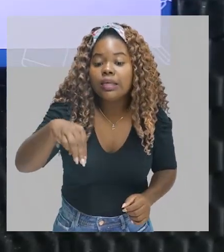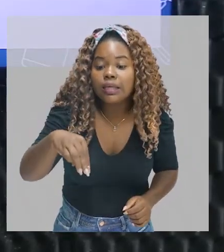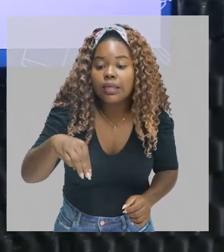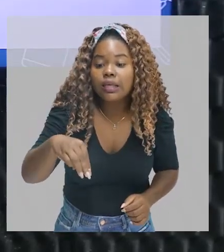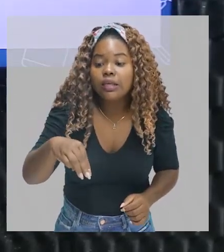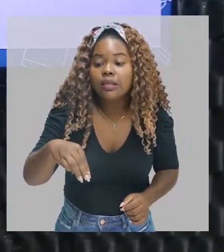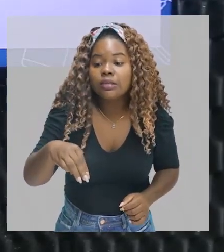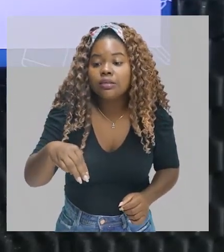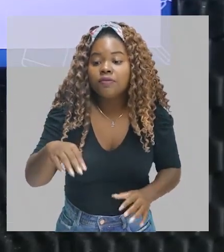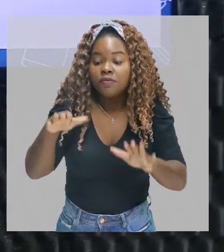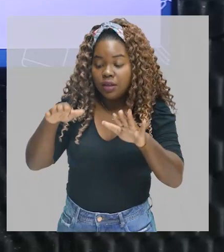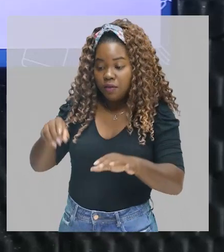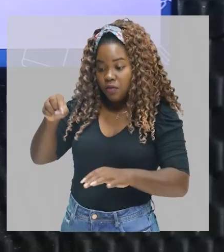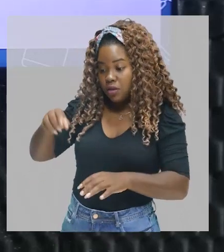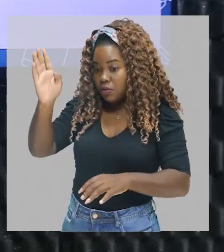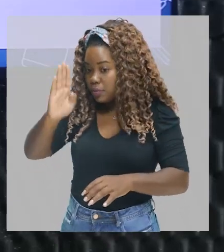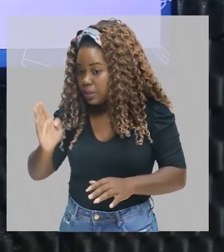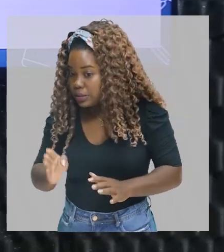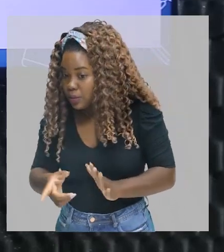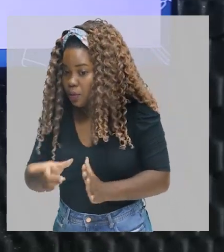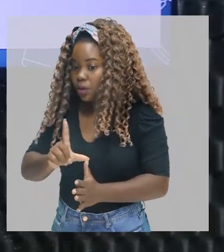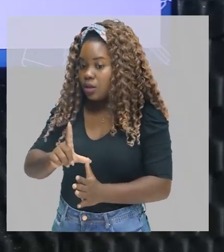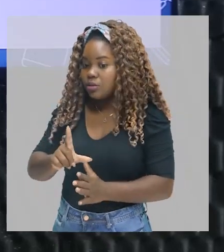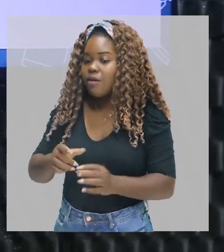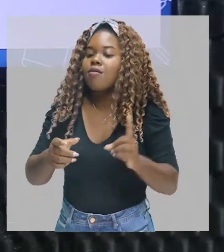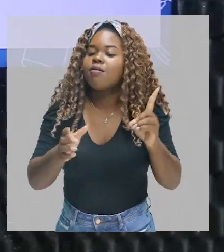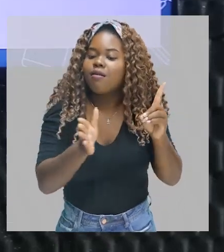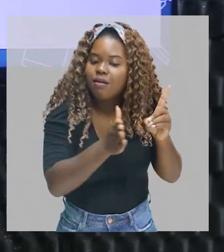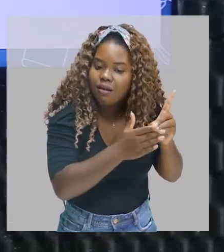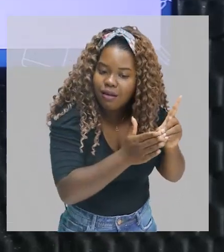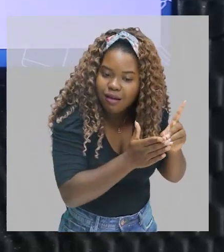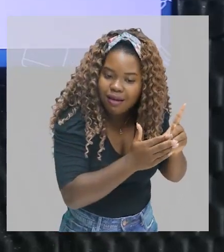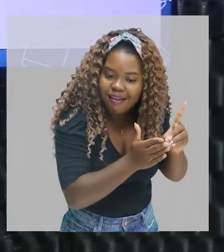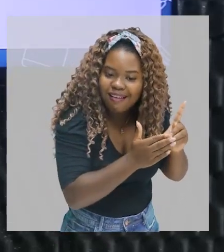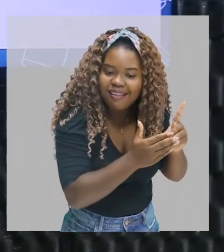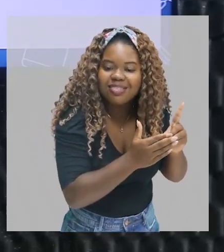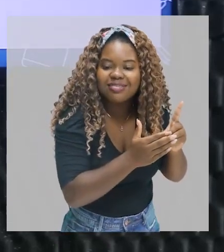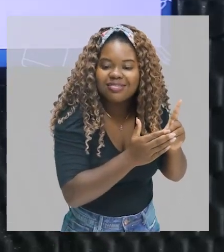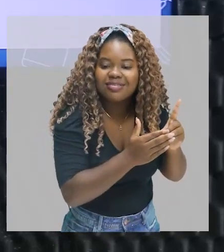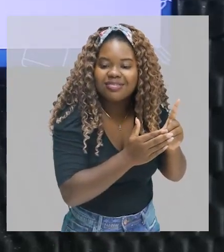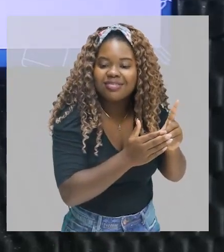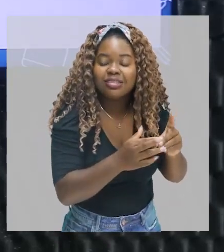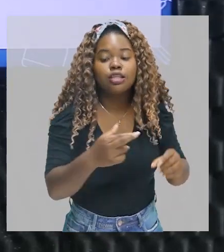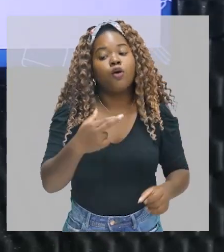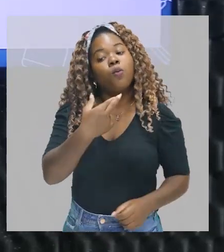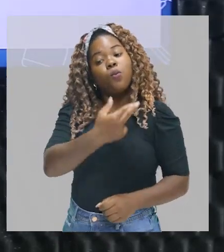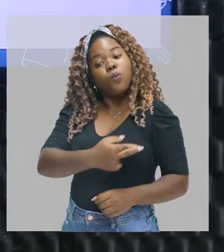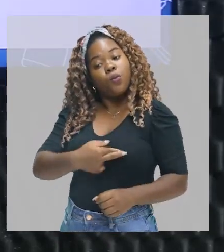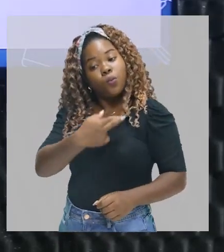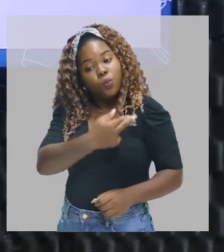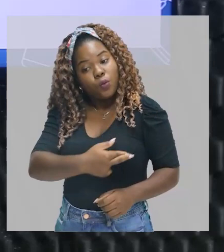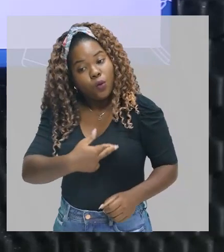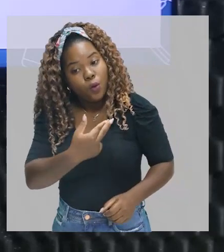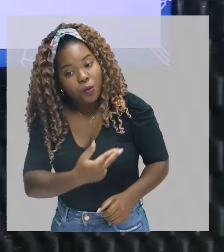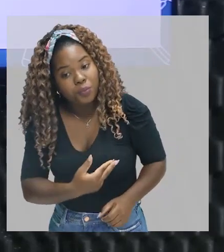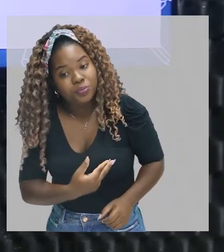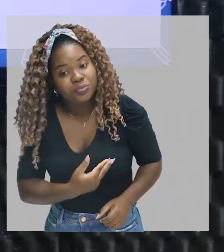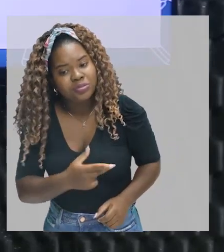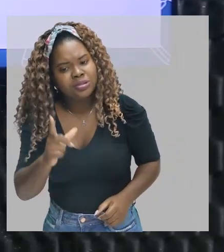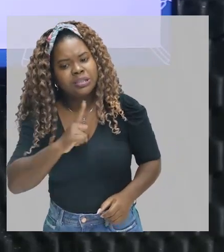índios. Então, o romantismo, essencialmente na sua primeira geração, ele traz aí